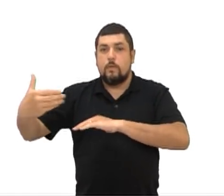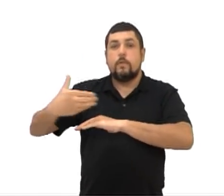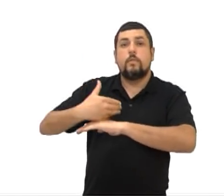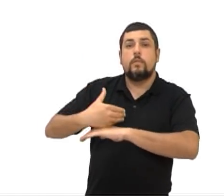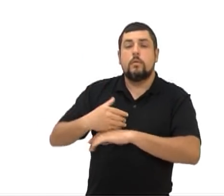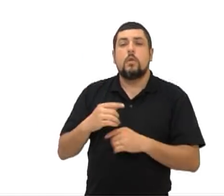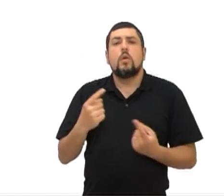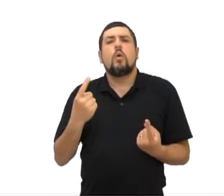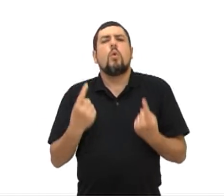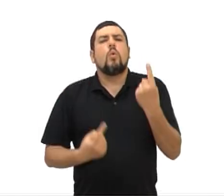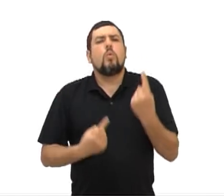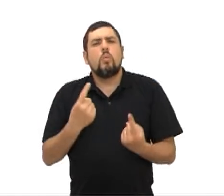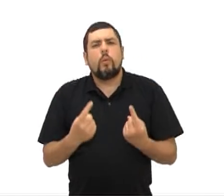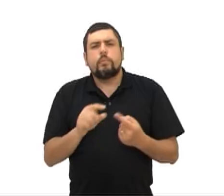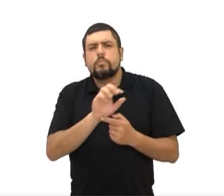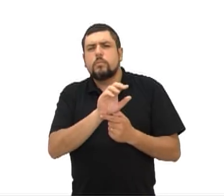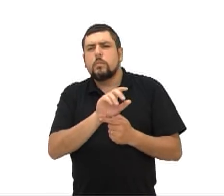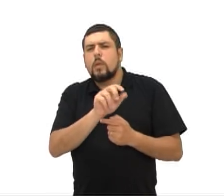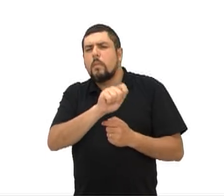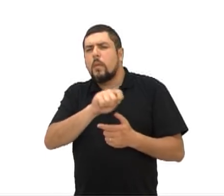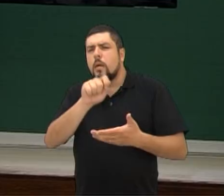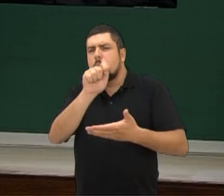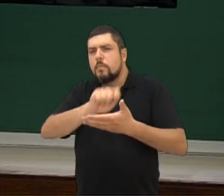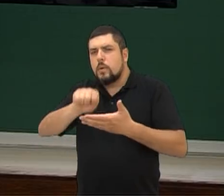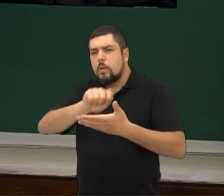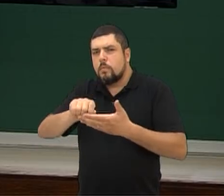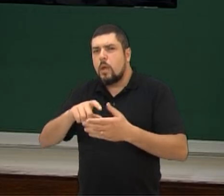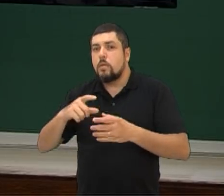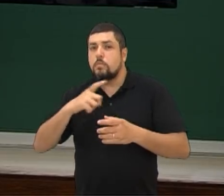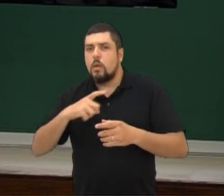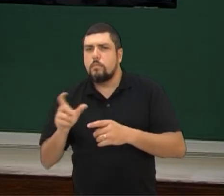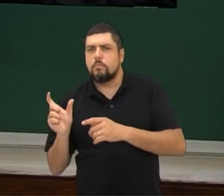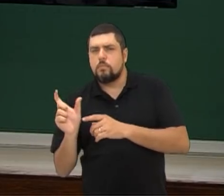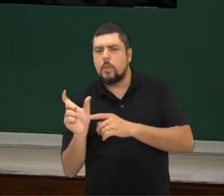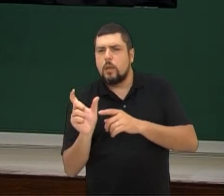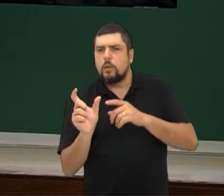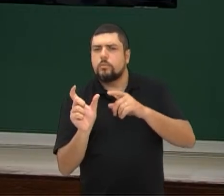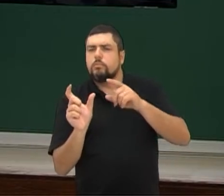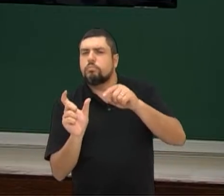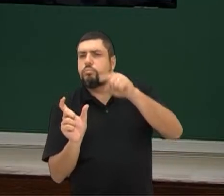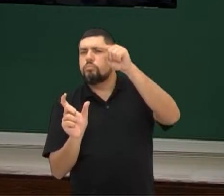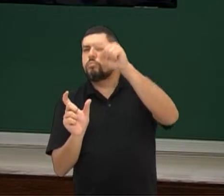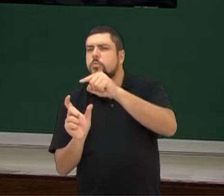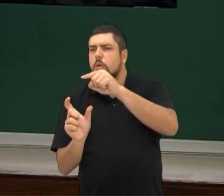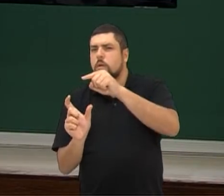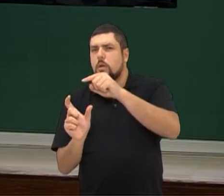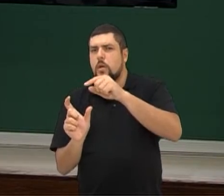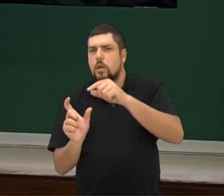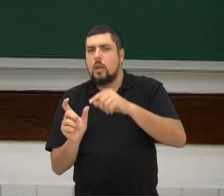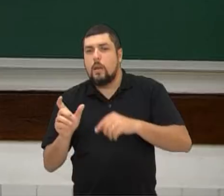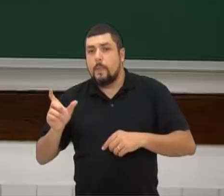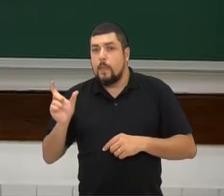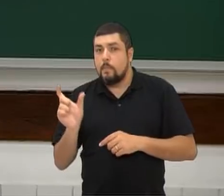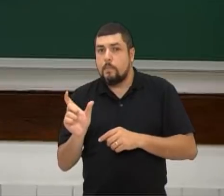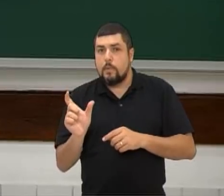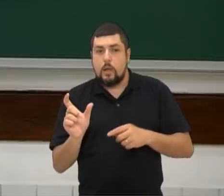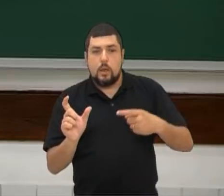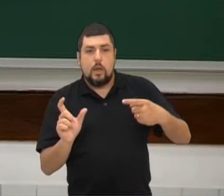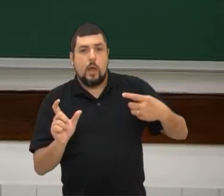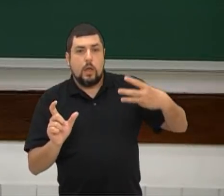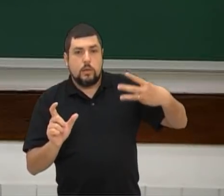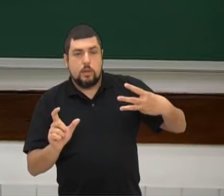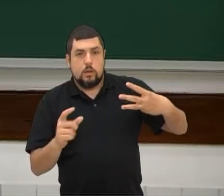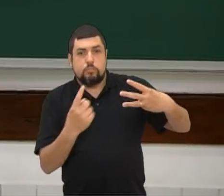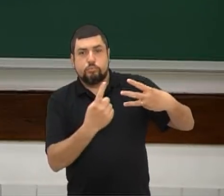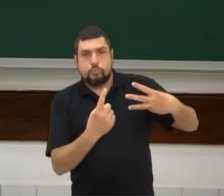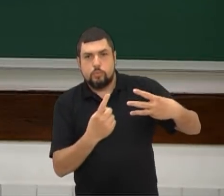deles possui ali o acento diferencial na terceira pessoa? Ou seja, a palavra é escrita igual, mas vai ter o acento